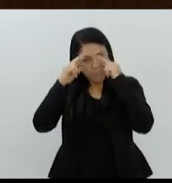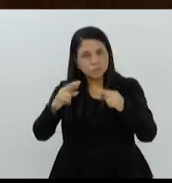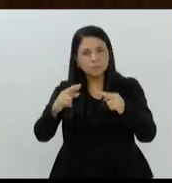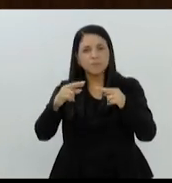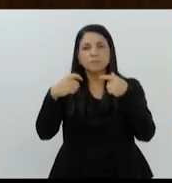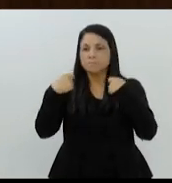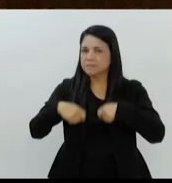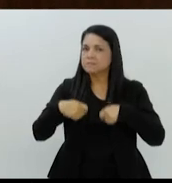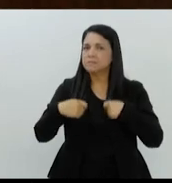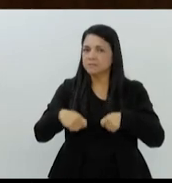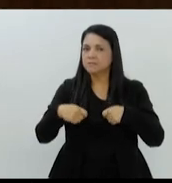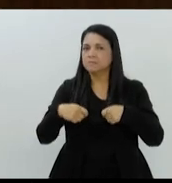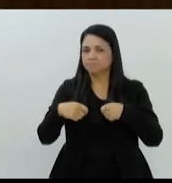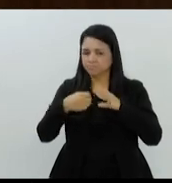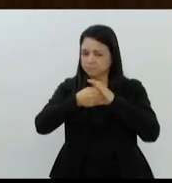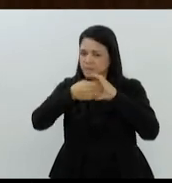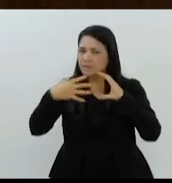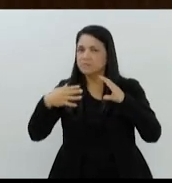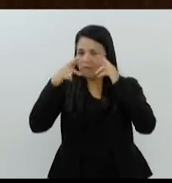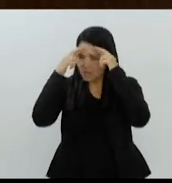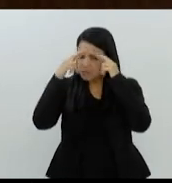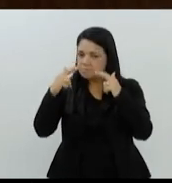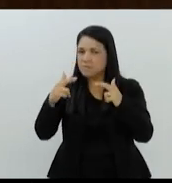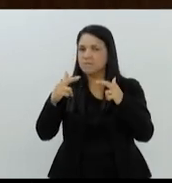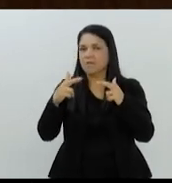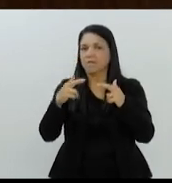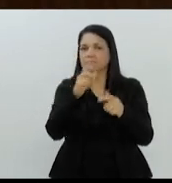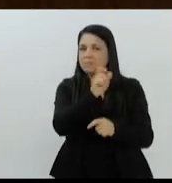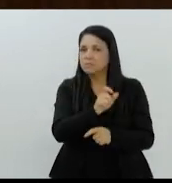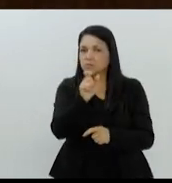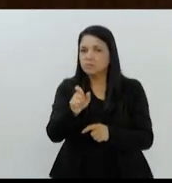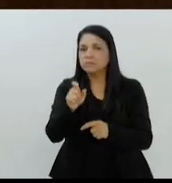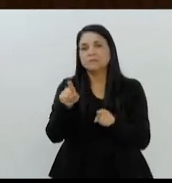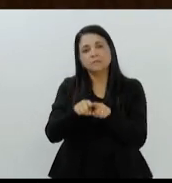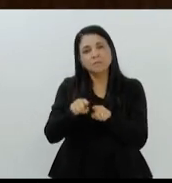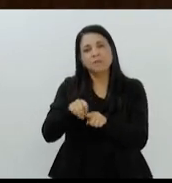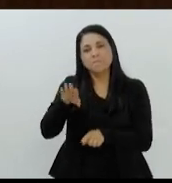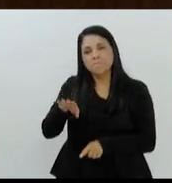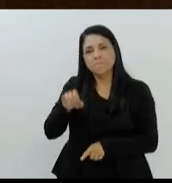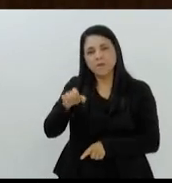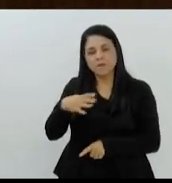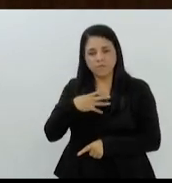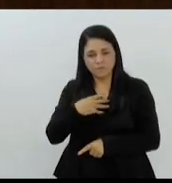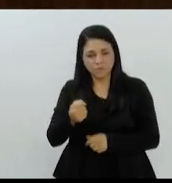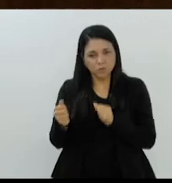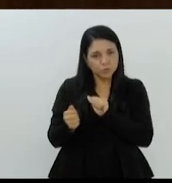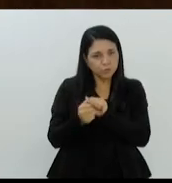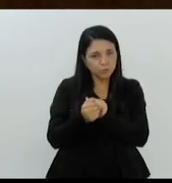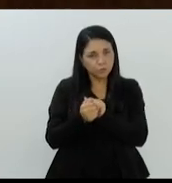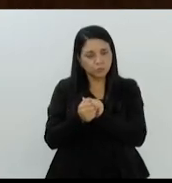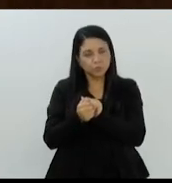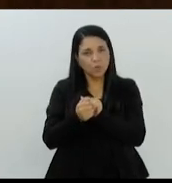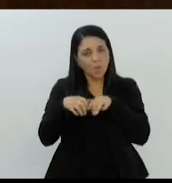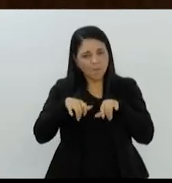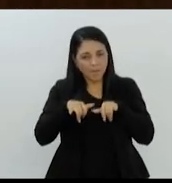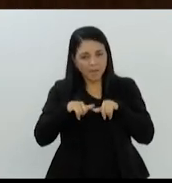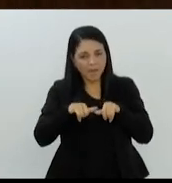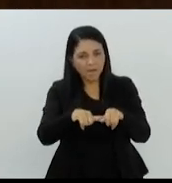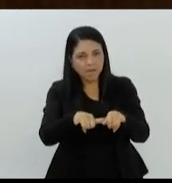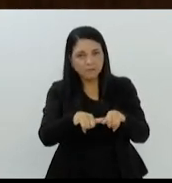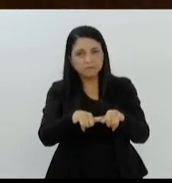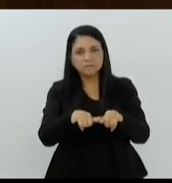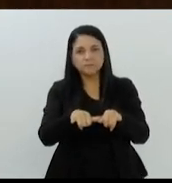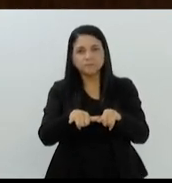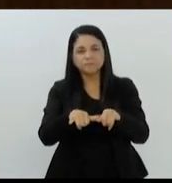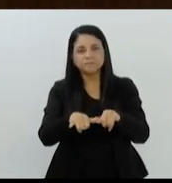também muitas mães que saem com seus filhos, vão até um supermercado e que essas que são